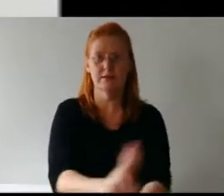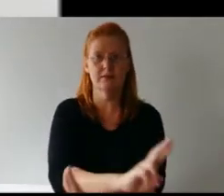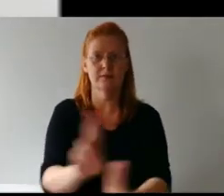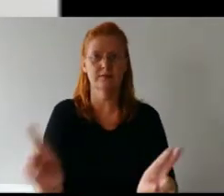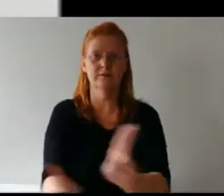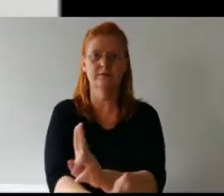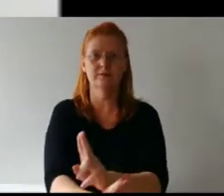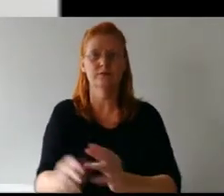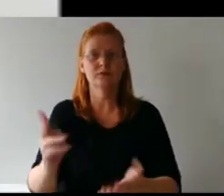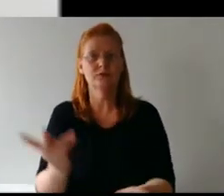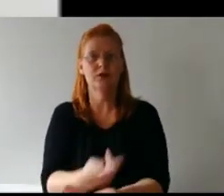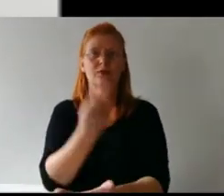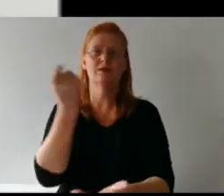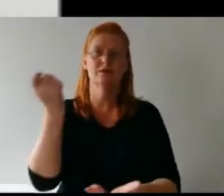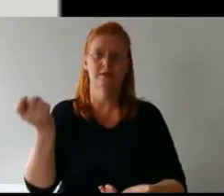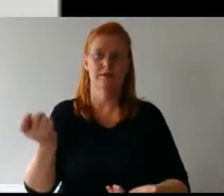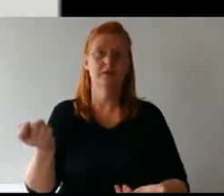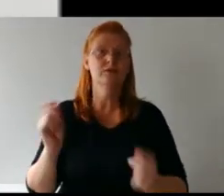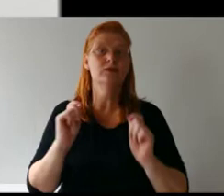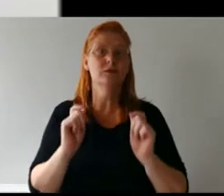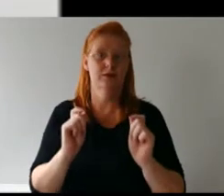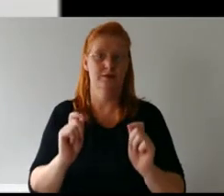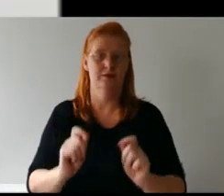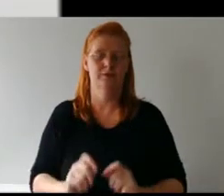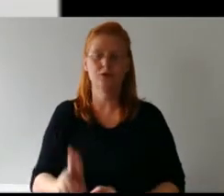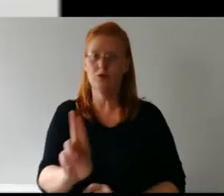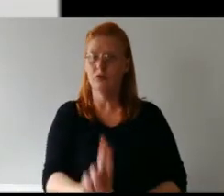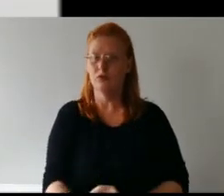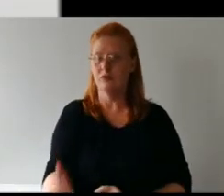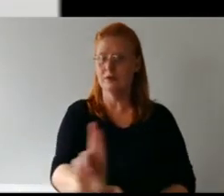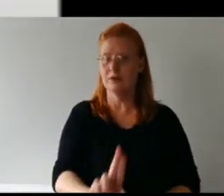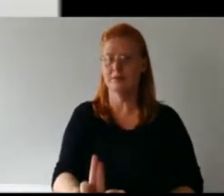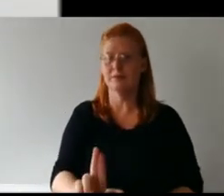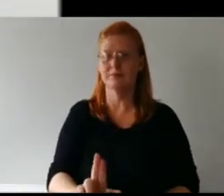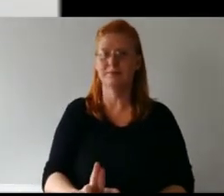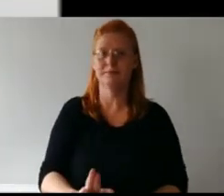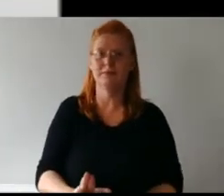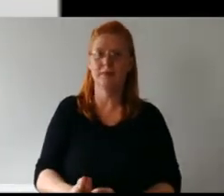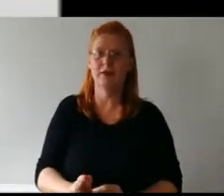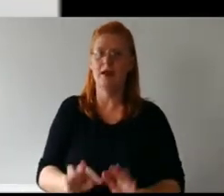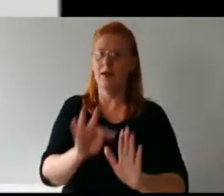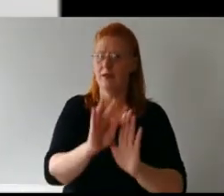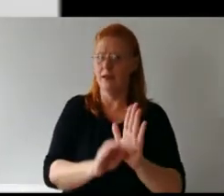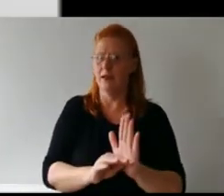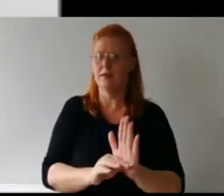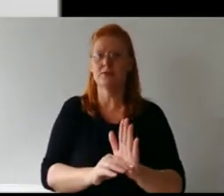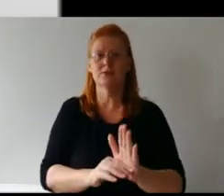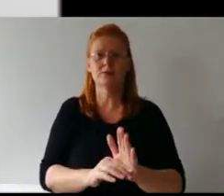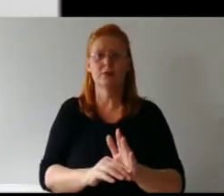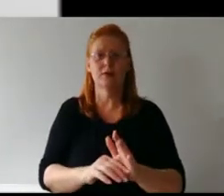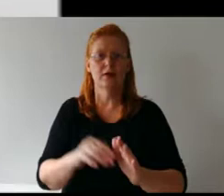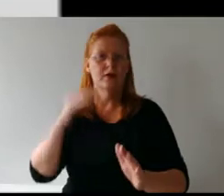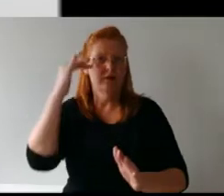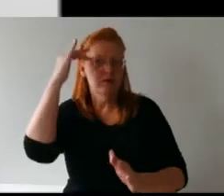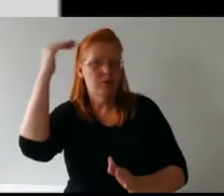relacionados aos acontecimentos. Desta vez, utilizando-se obras